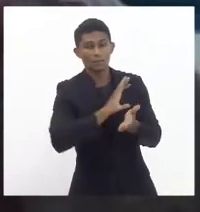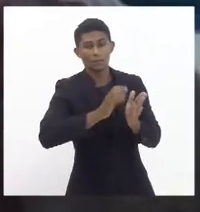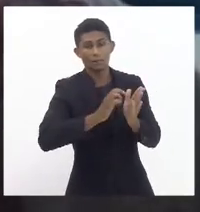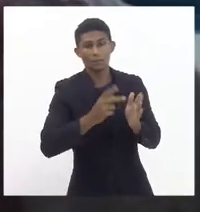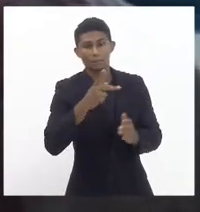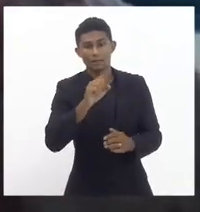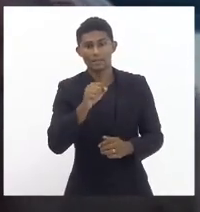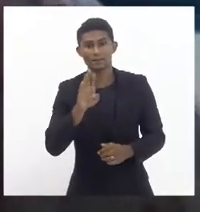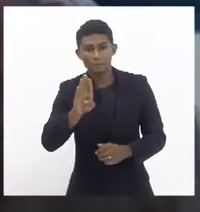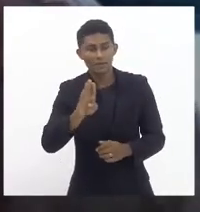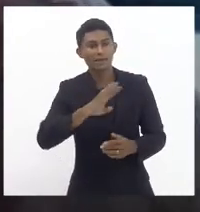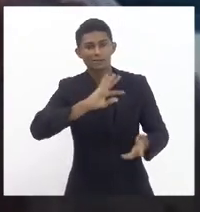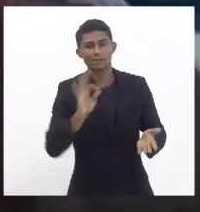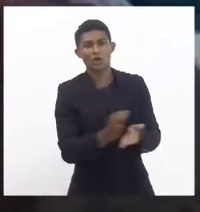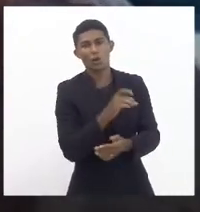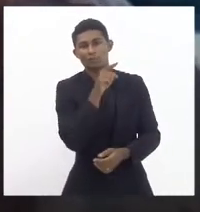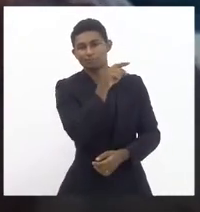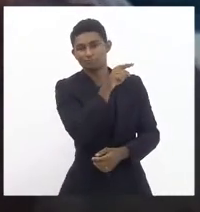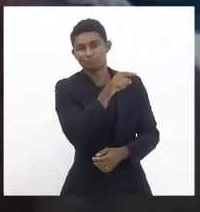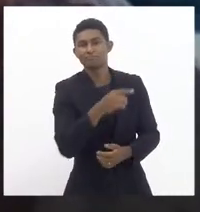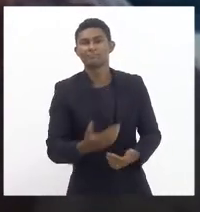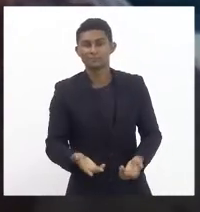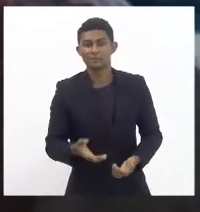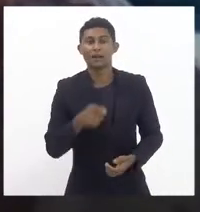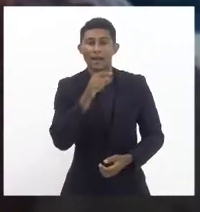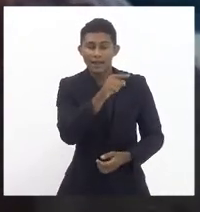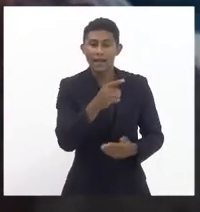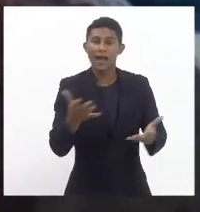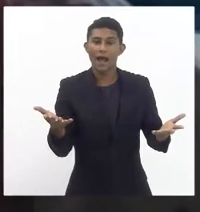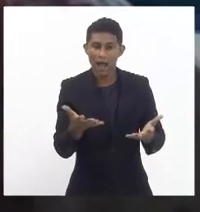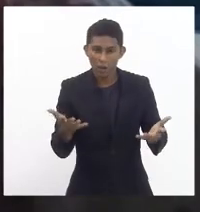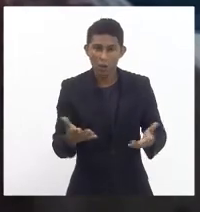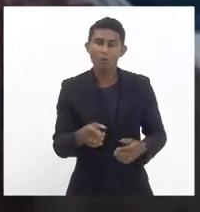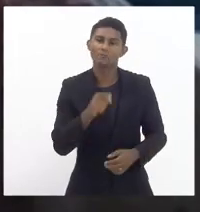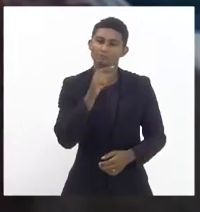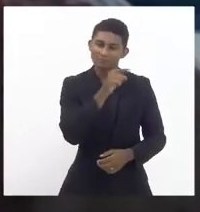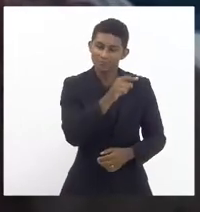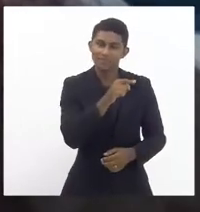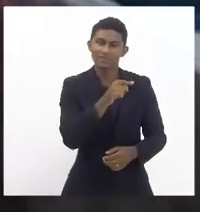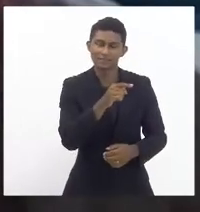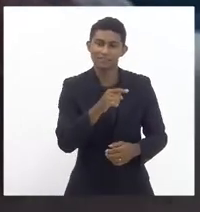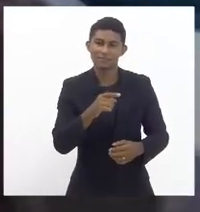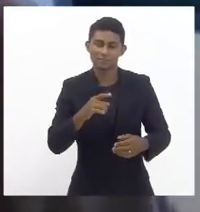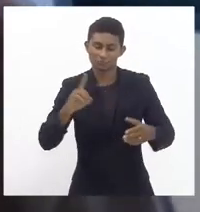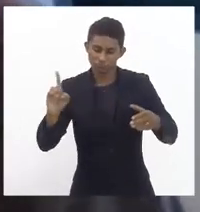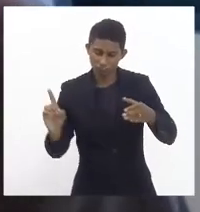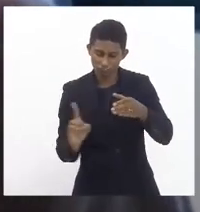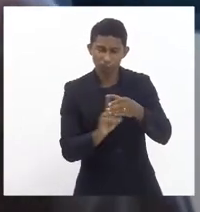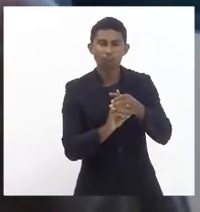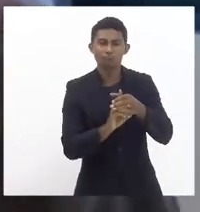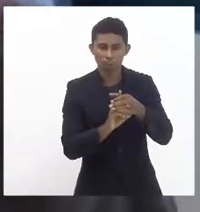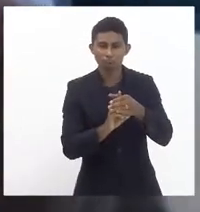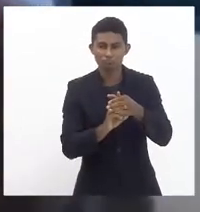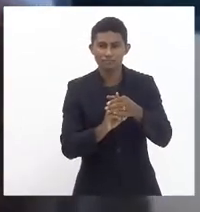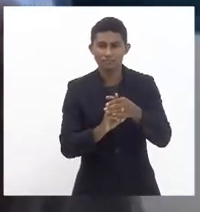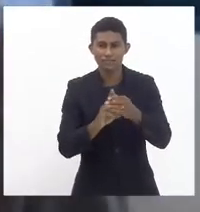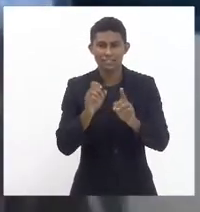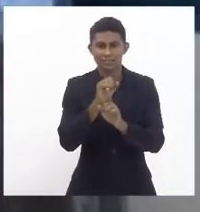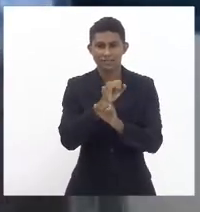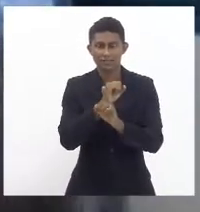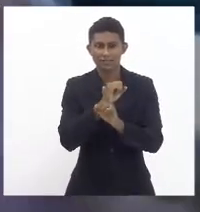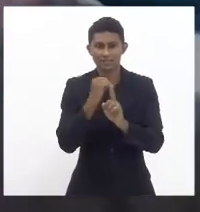partido socialista brasileiro então Valdete é o nosso novo é a cor socialista por isso que ele não tá aqui